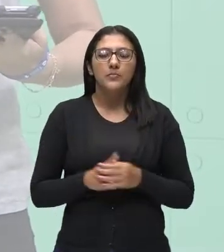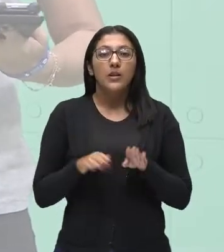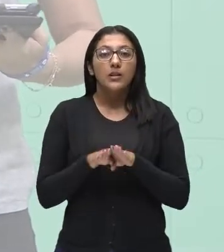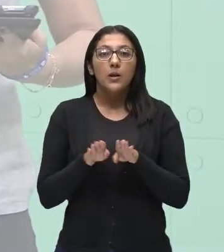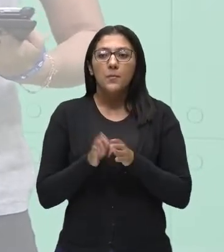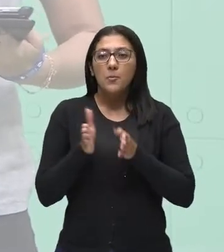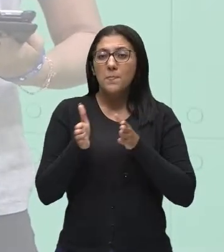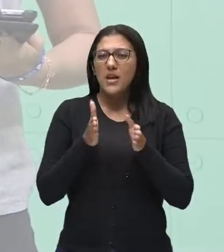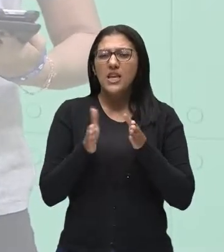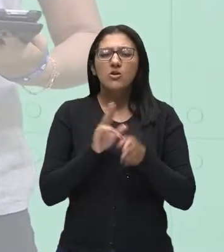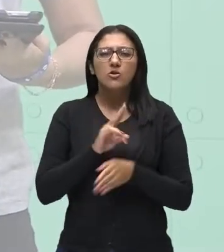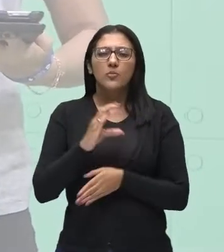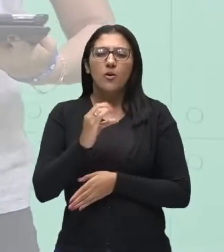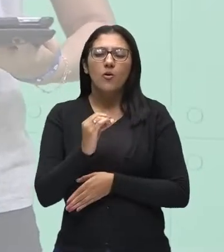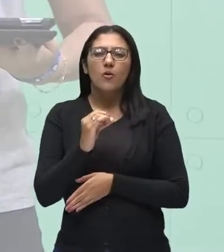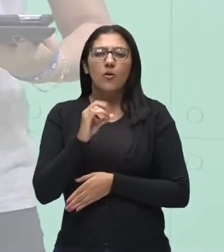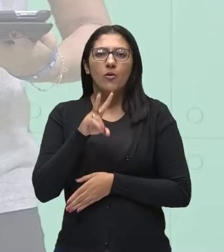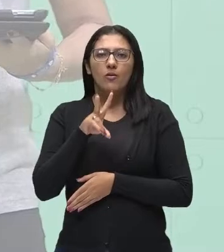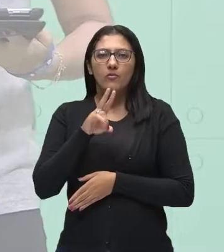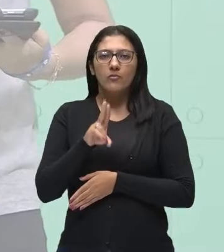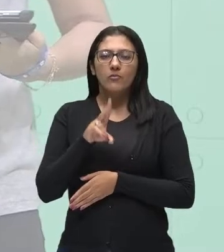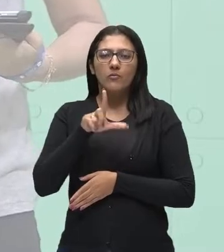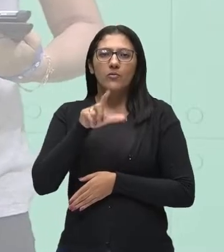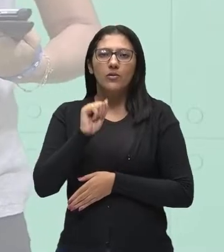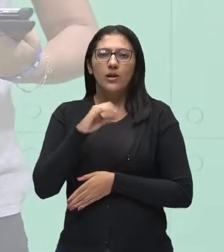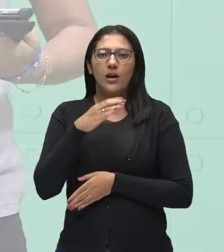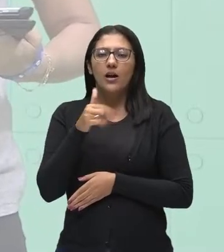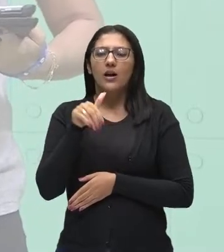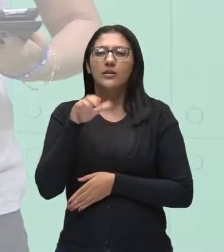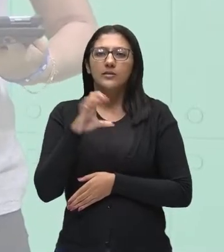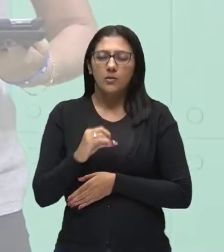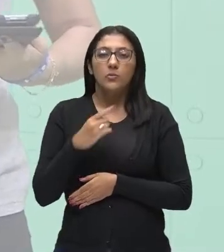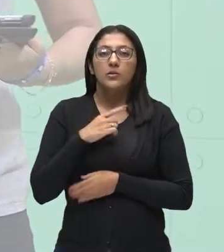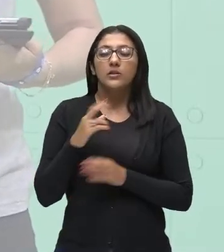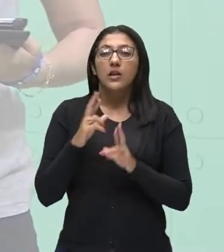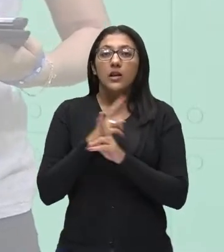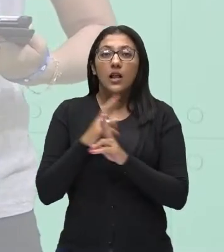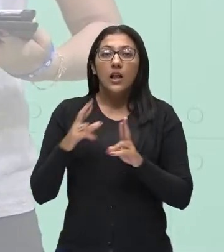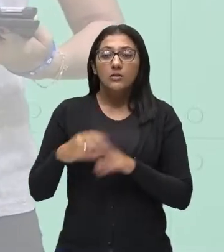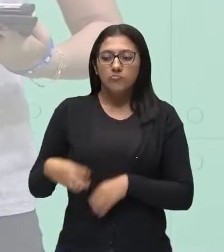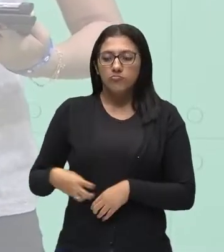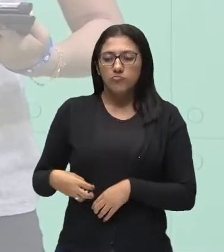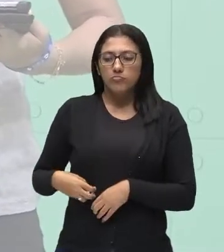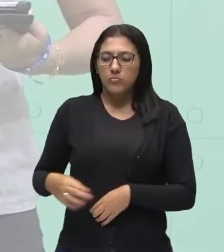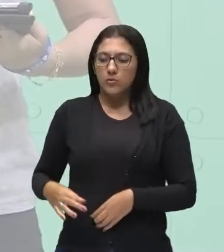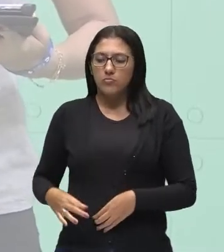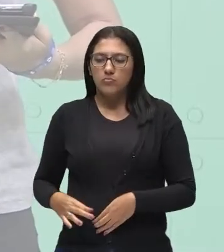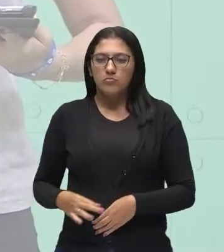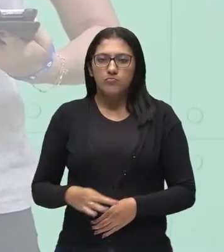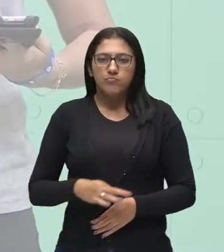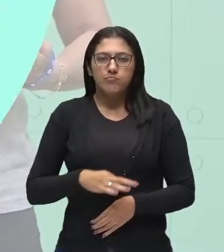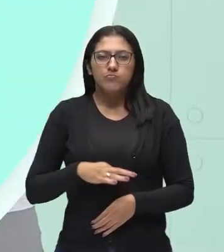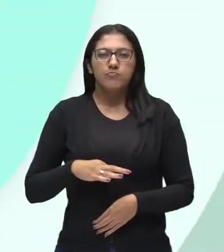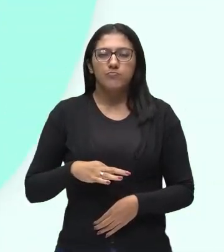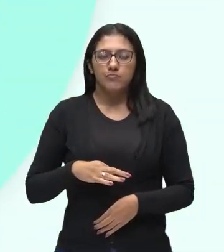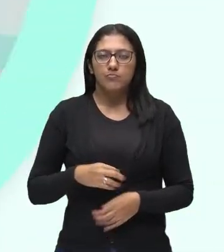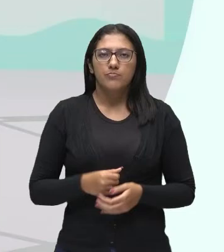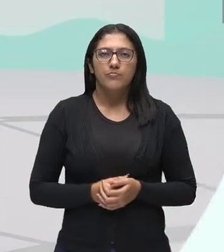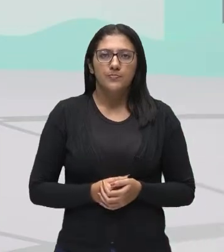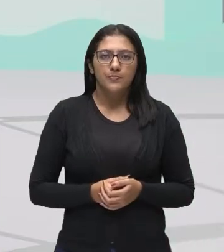a ovulação, outro conceito importante, que é a liberação dos ovócitos em um dos